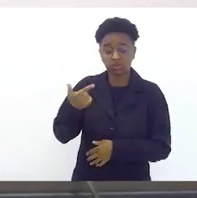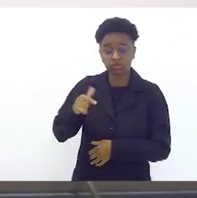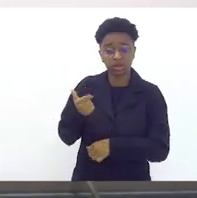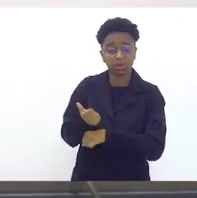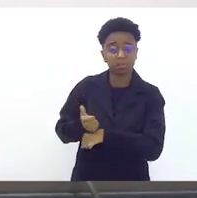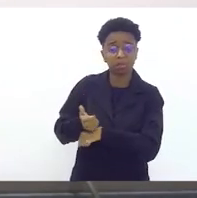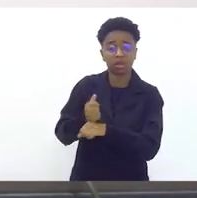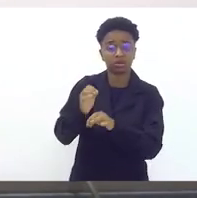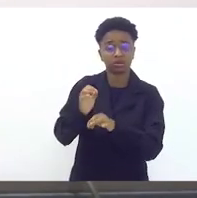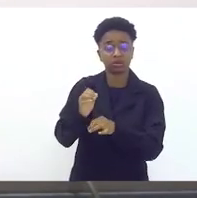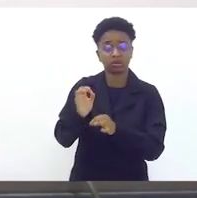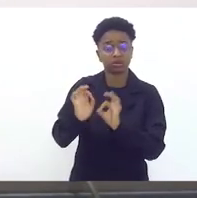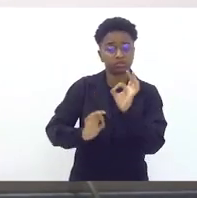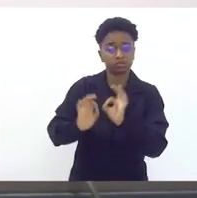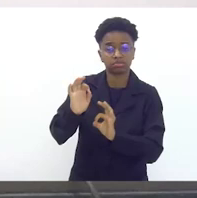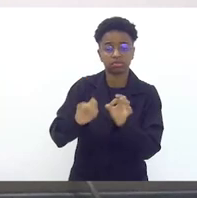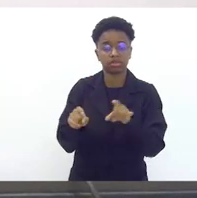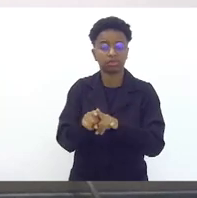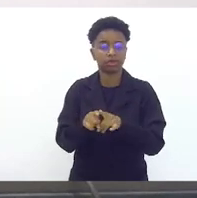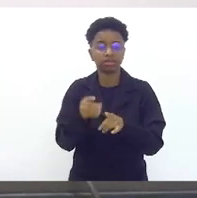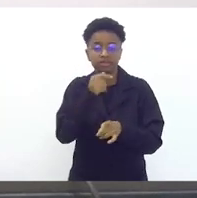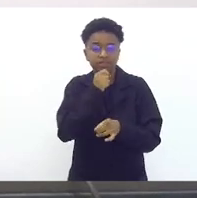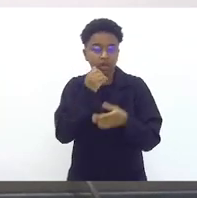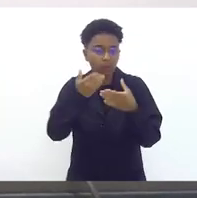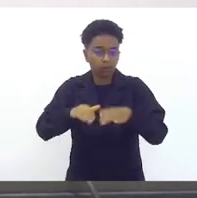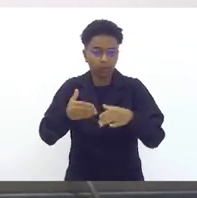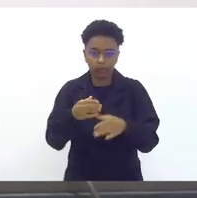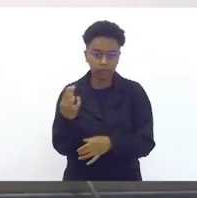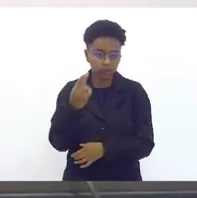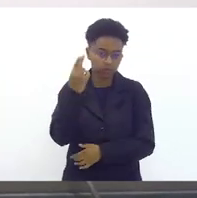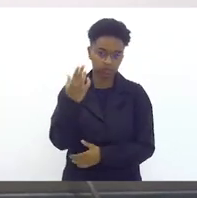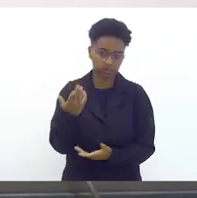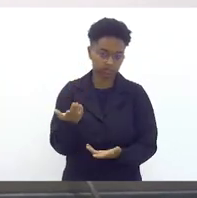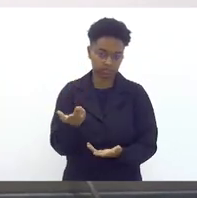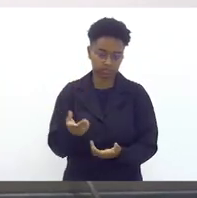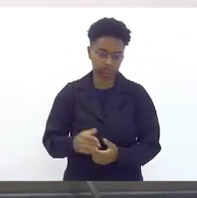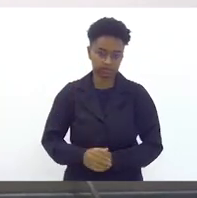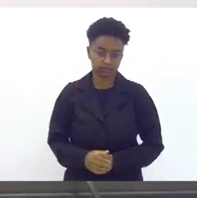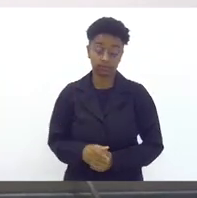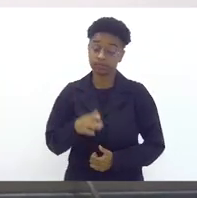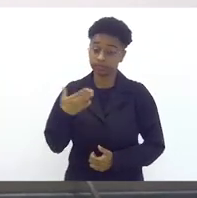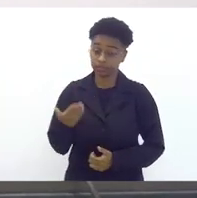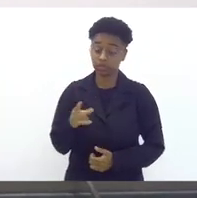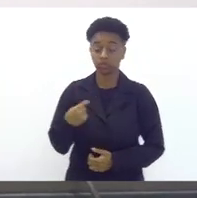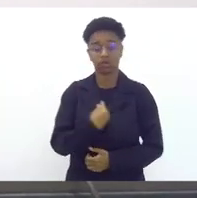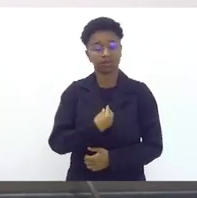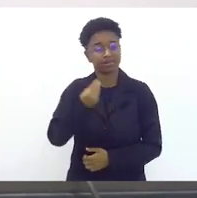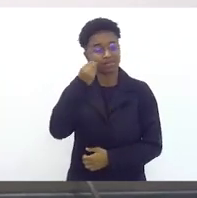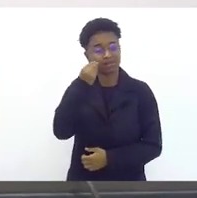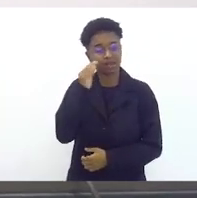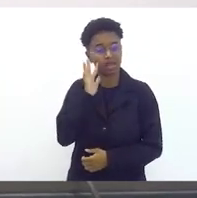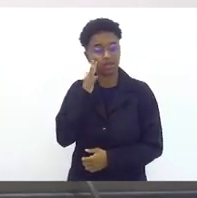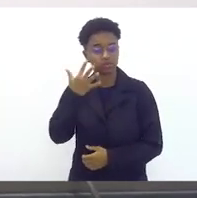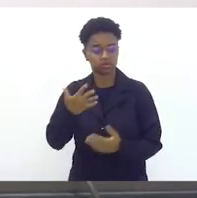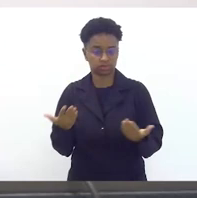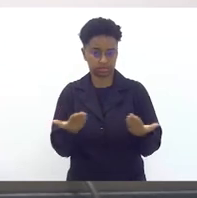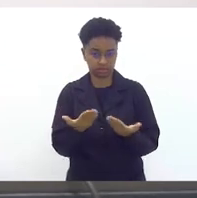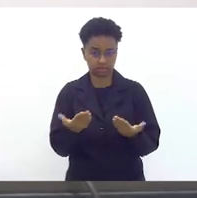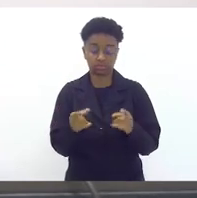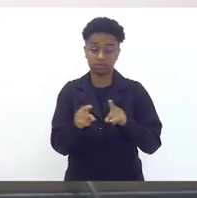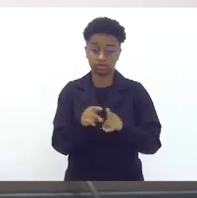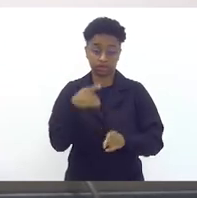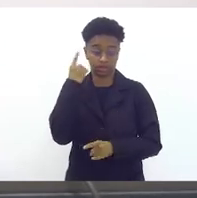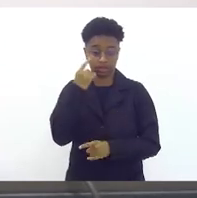cargos e sem concurso público. Então, o que a gente quer resolver nesse momento, e a deputada Marta